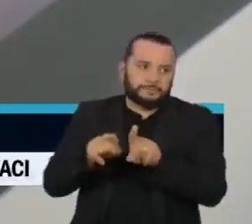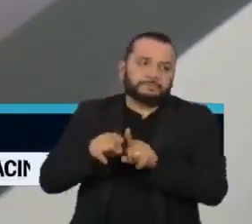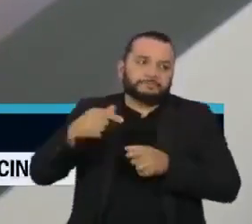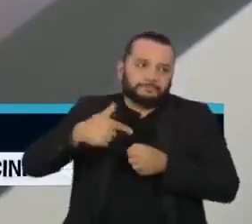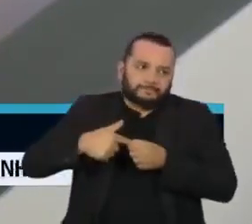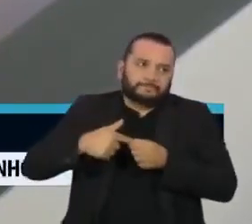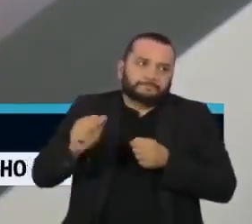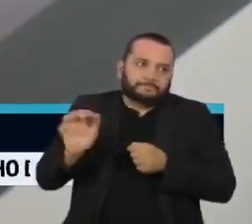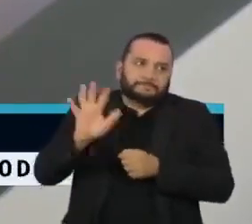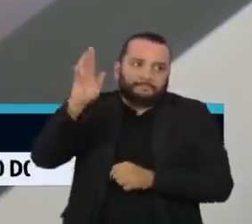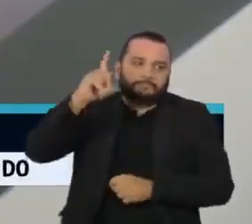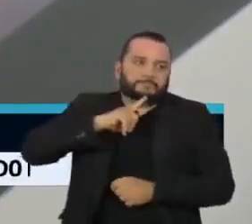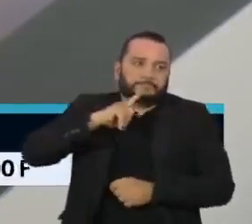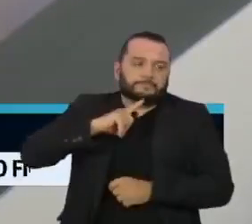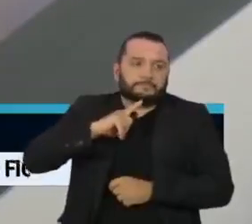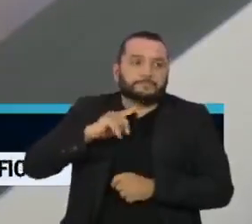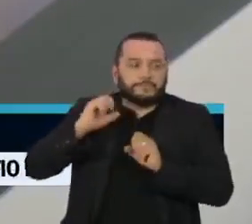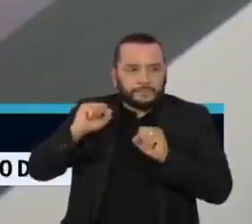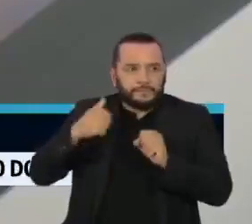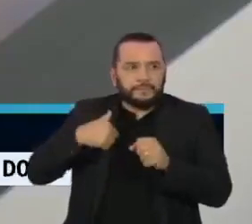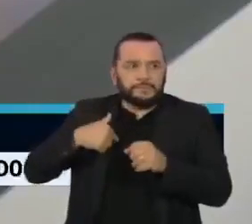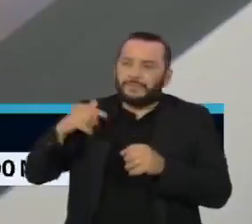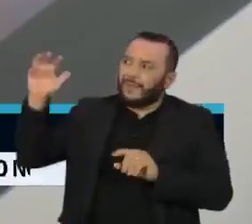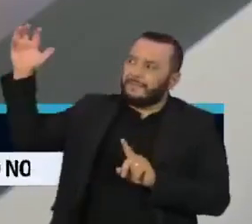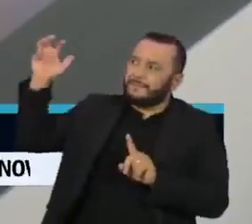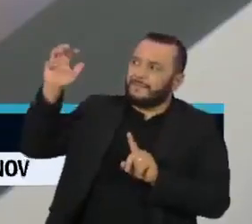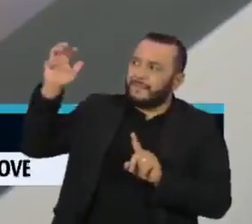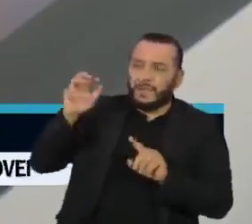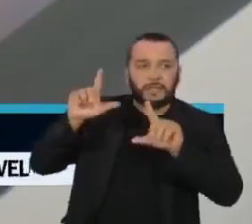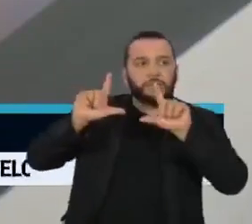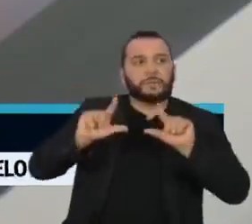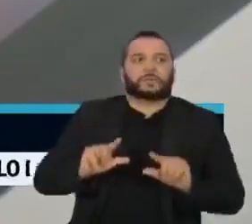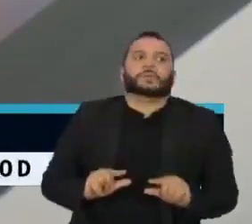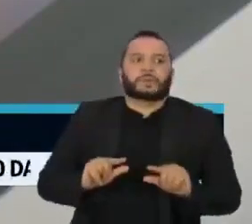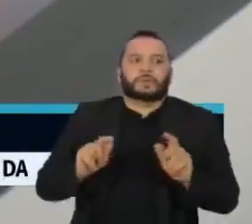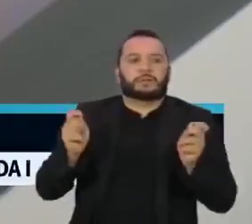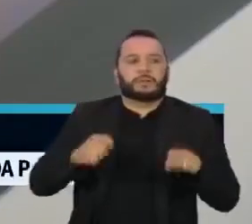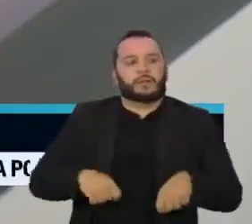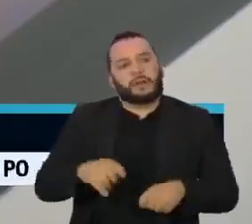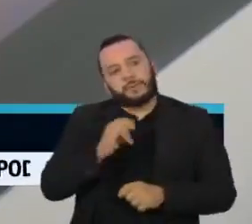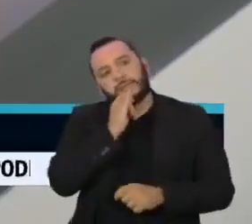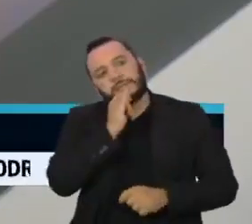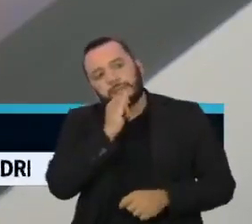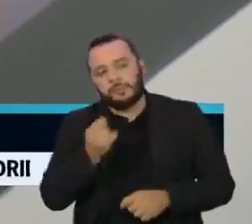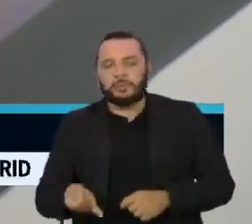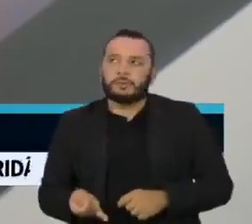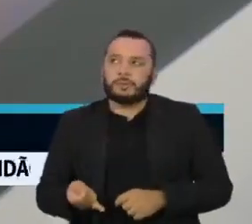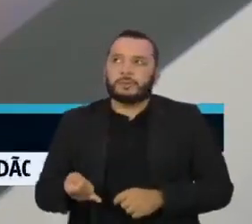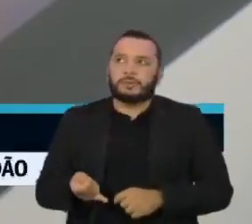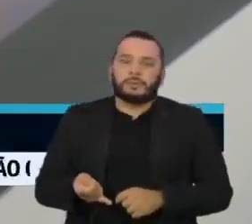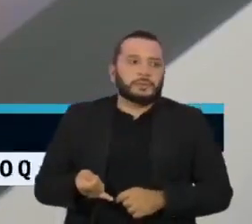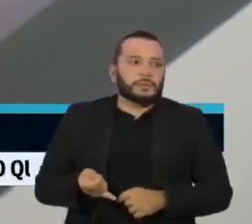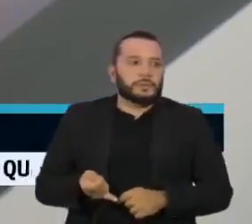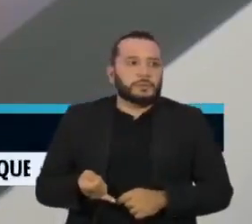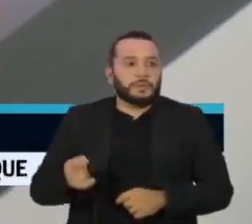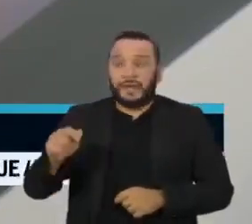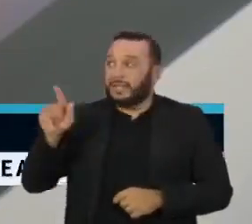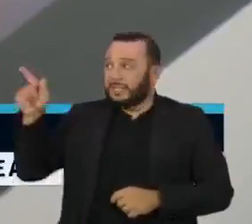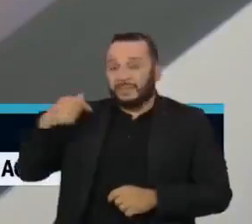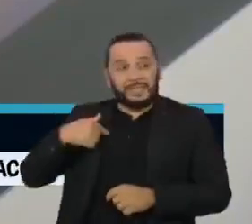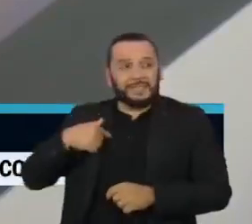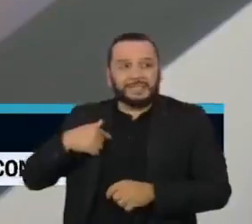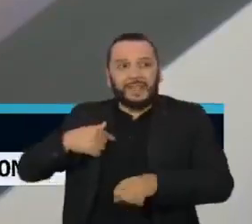combustíveis. Esse impacto pode ser amortecido. Você pode ter, você pode não